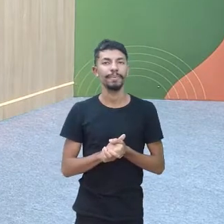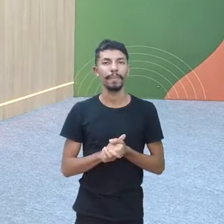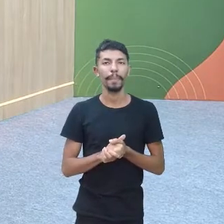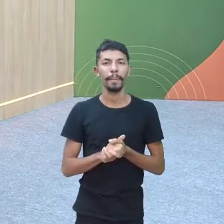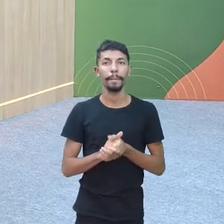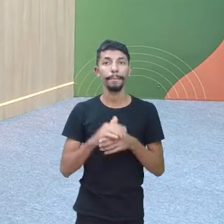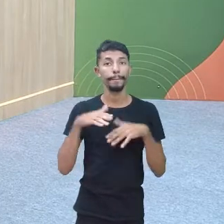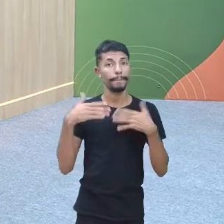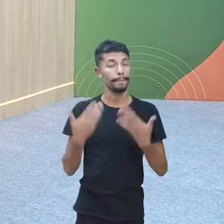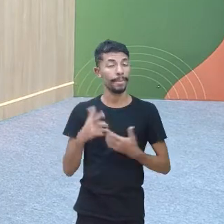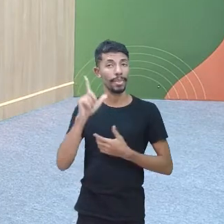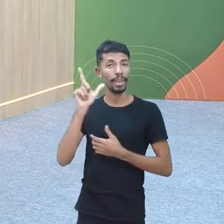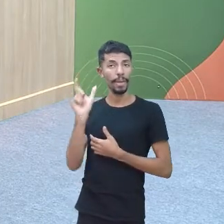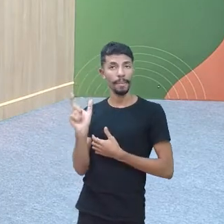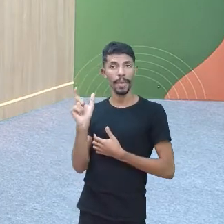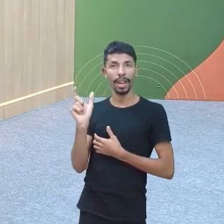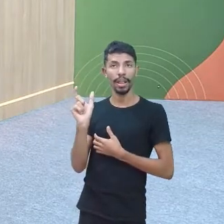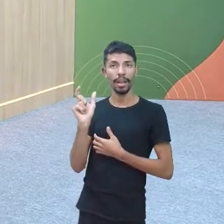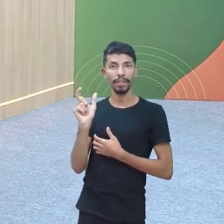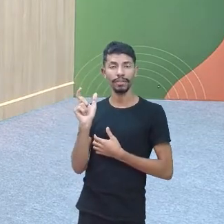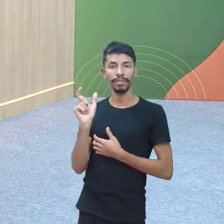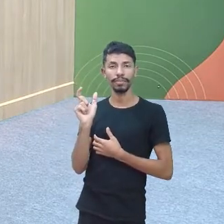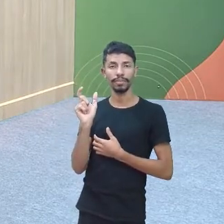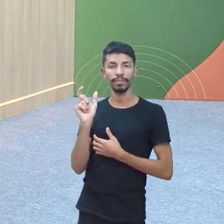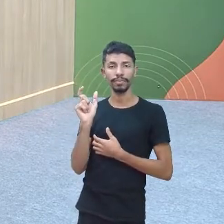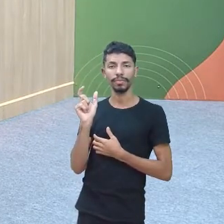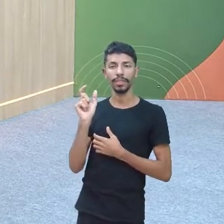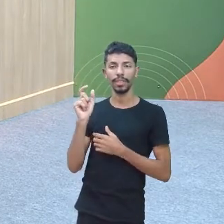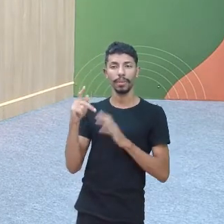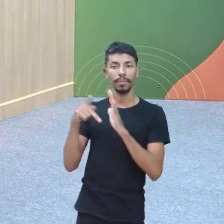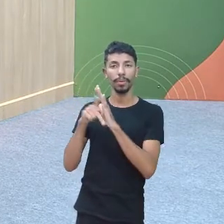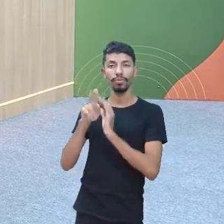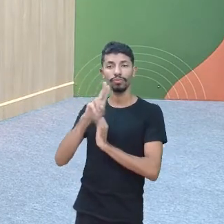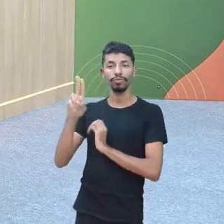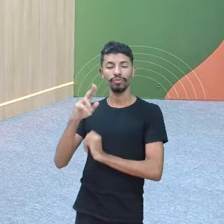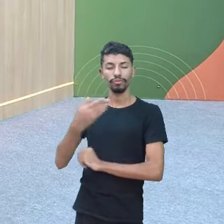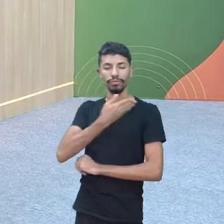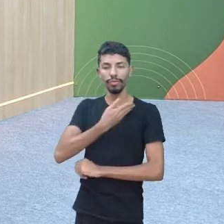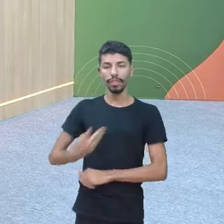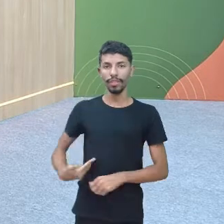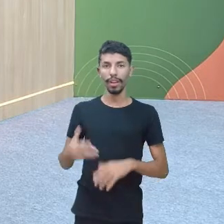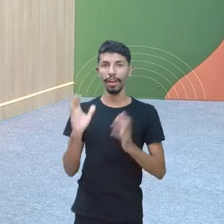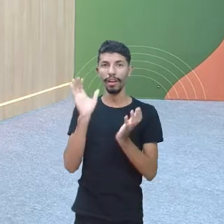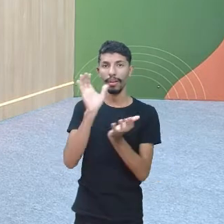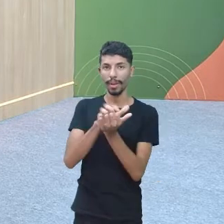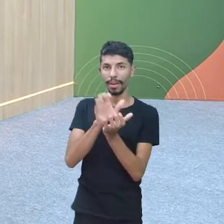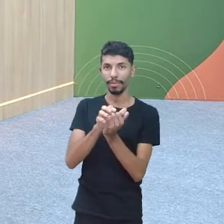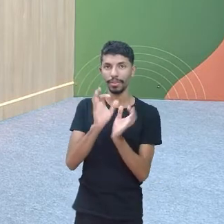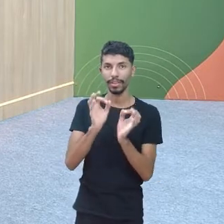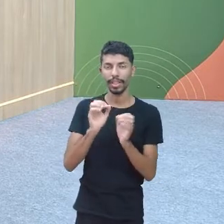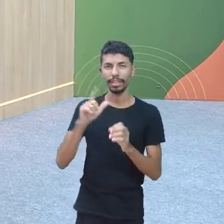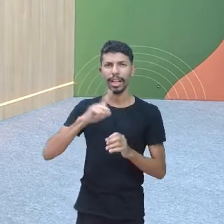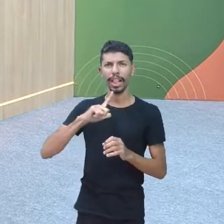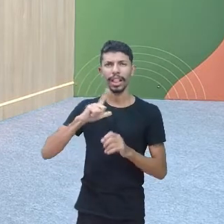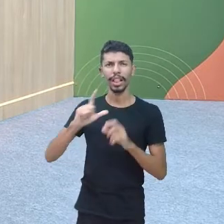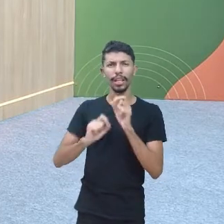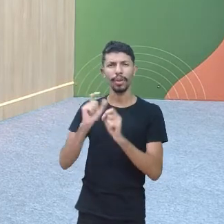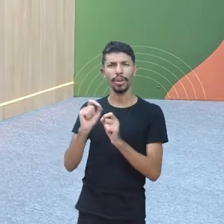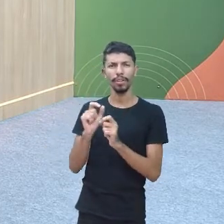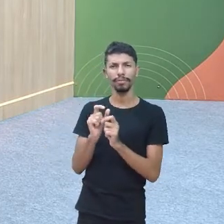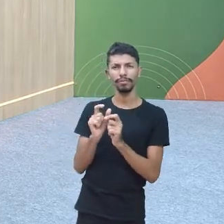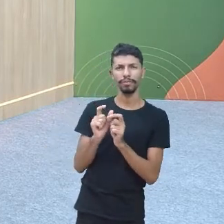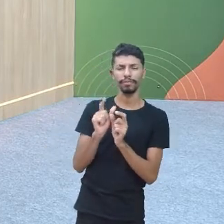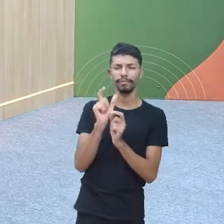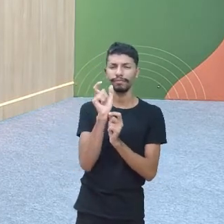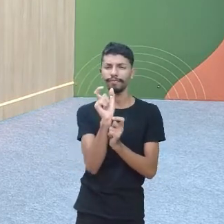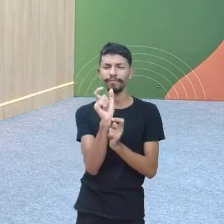É uma palavra, chumberga é o apelido de um ex-governador de Pernambuco. Ele recebeu esse apelido ele ganhou